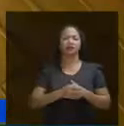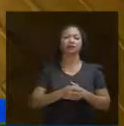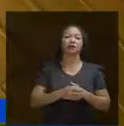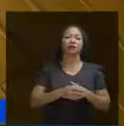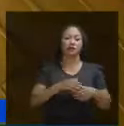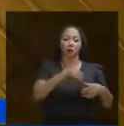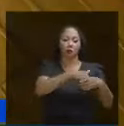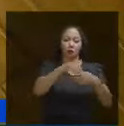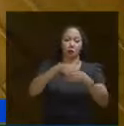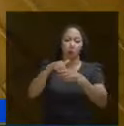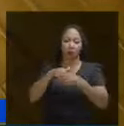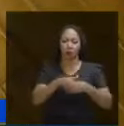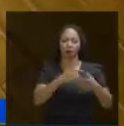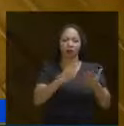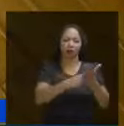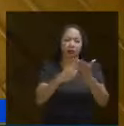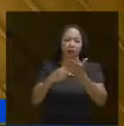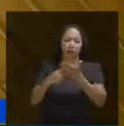o acórdão